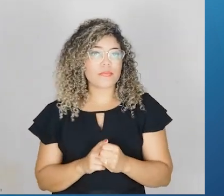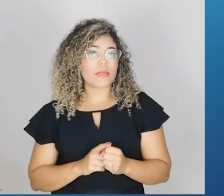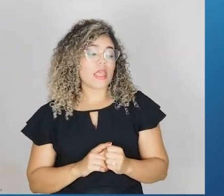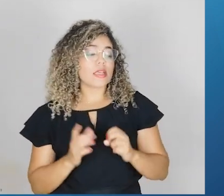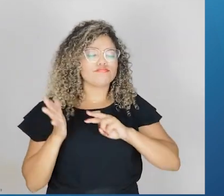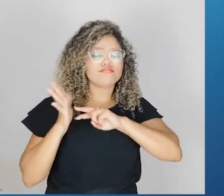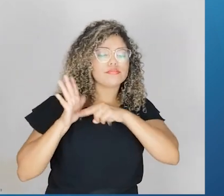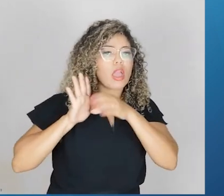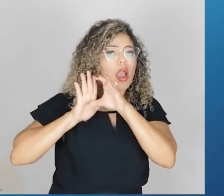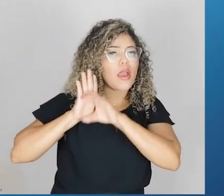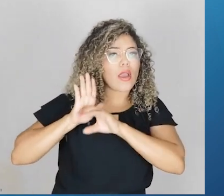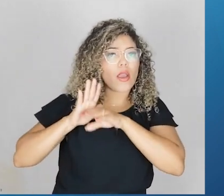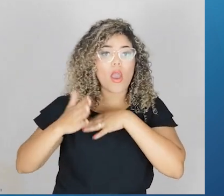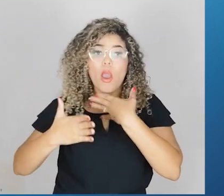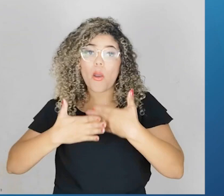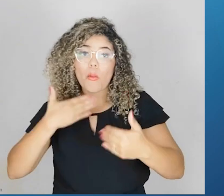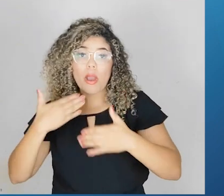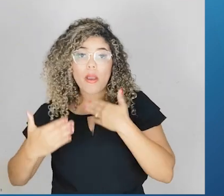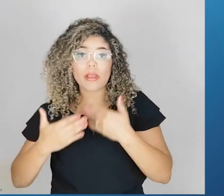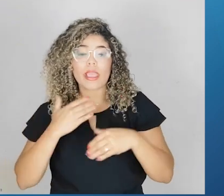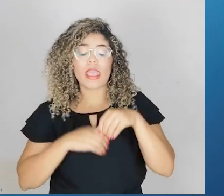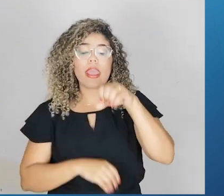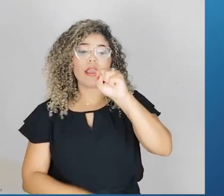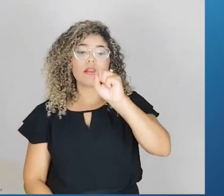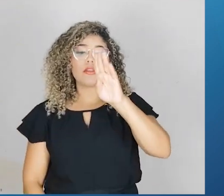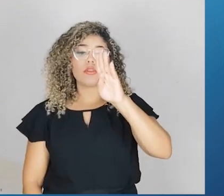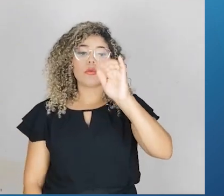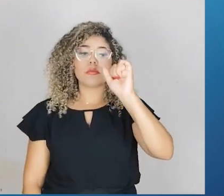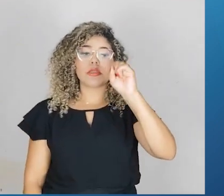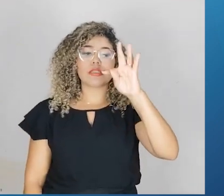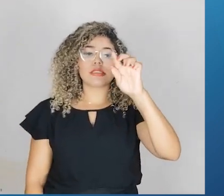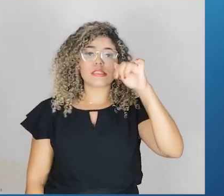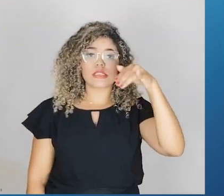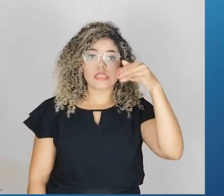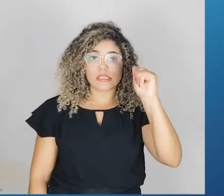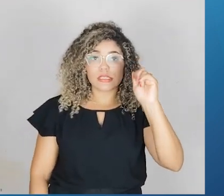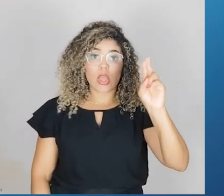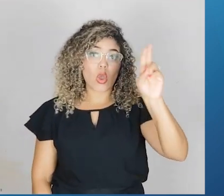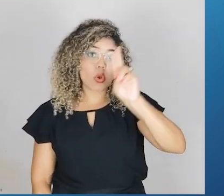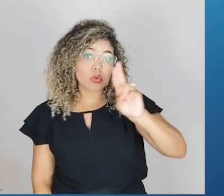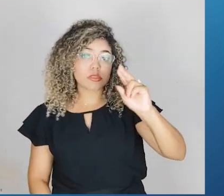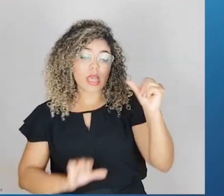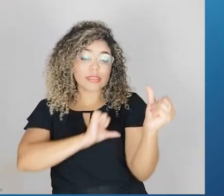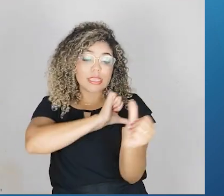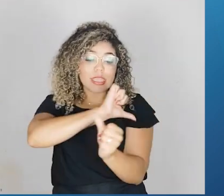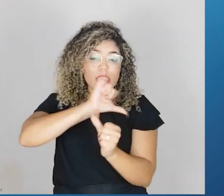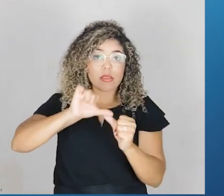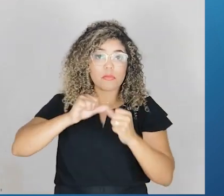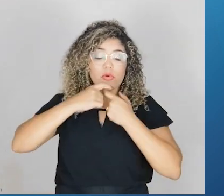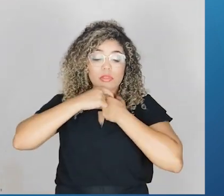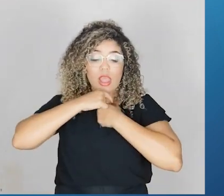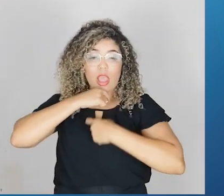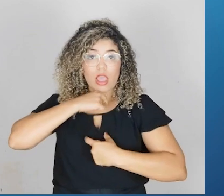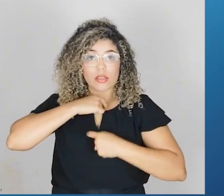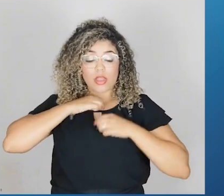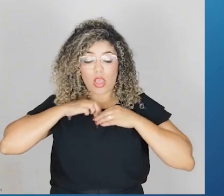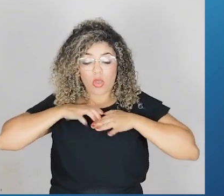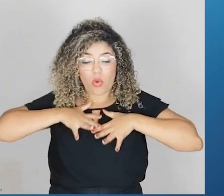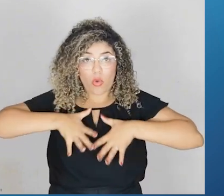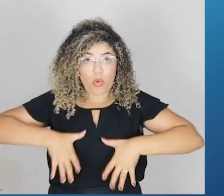definição, são quaisquer substâncias utilizadas que causam alterações na estrutura e na função do